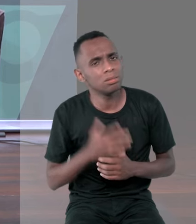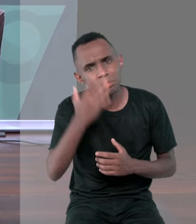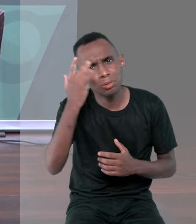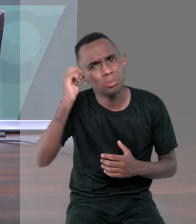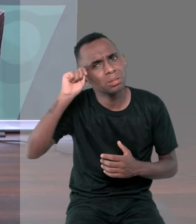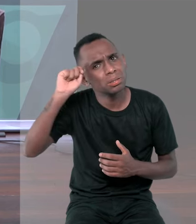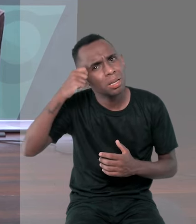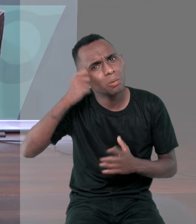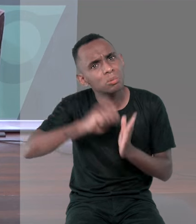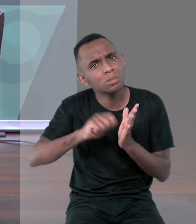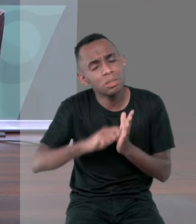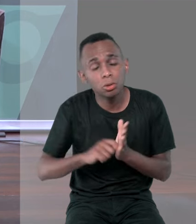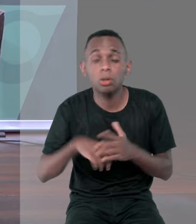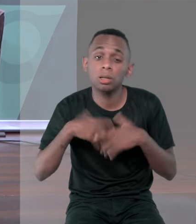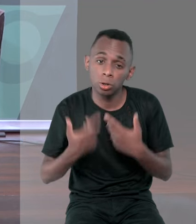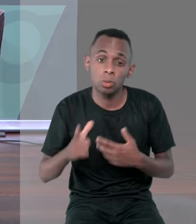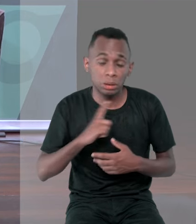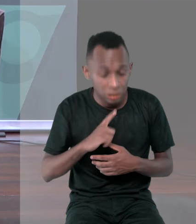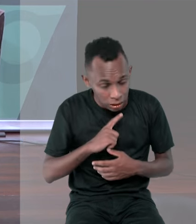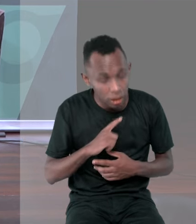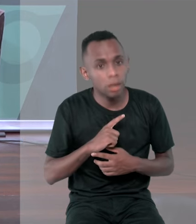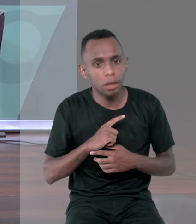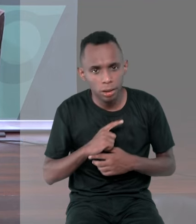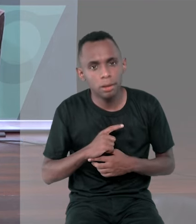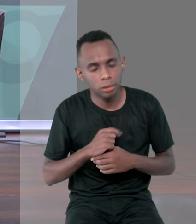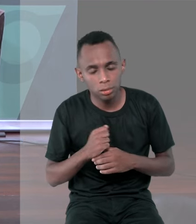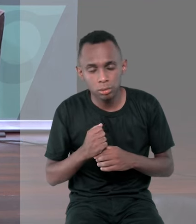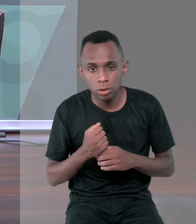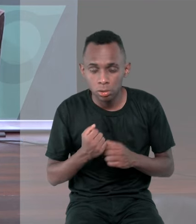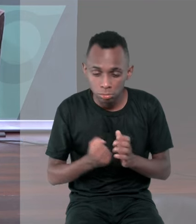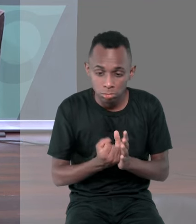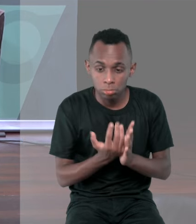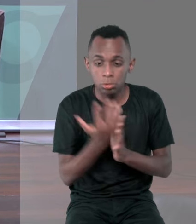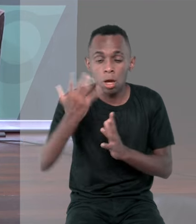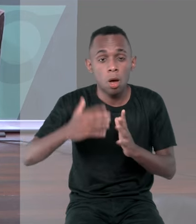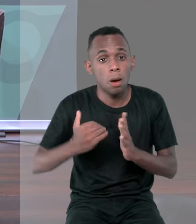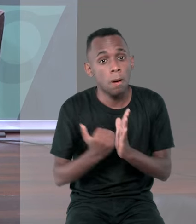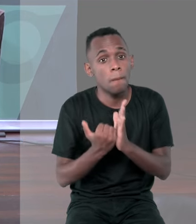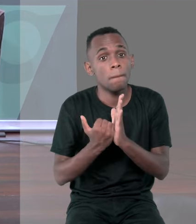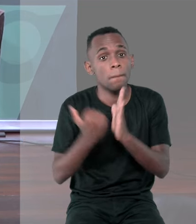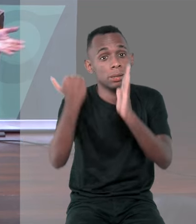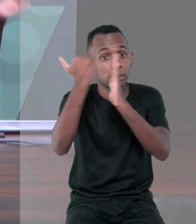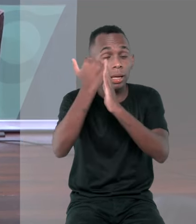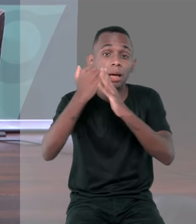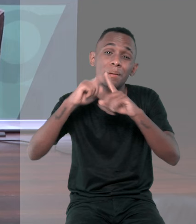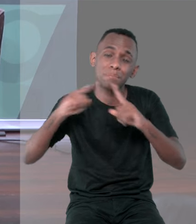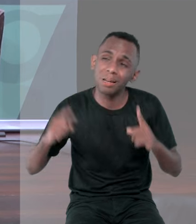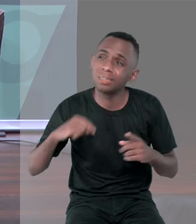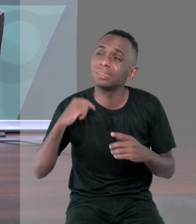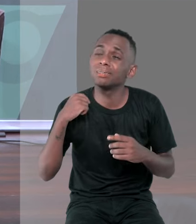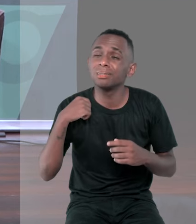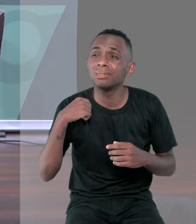Então tem essa projeção, né, de muitos escritores, mas não são tantos assim, se a gente for pensar na história